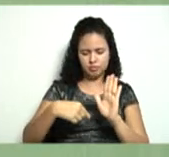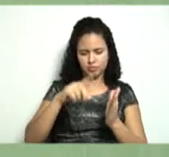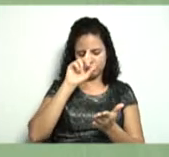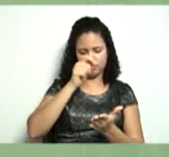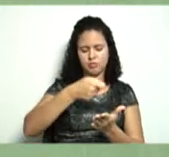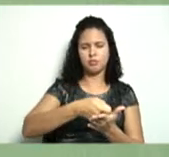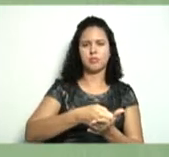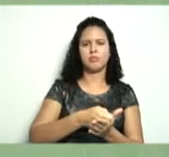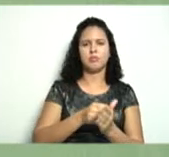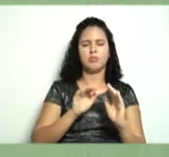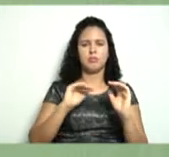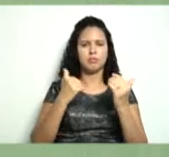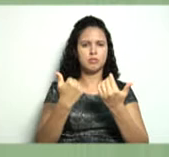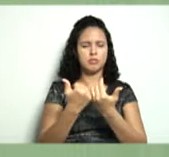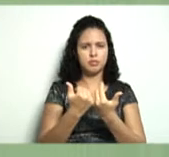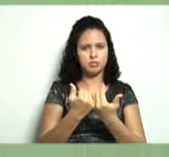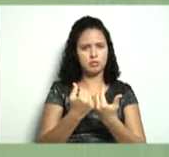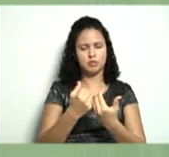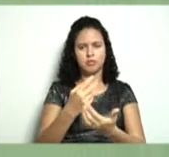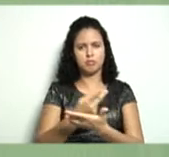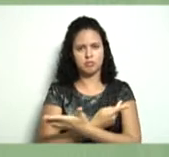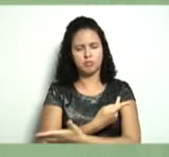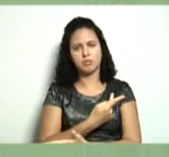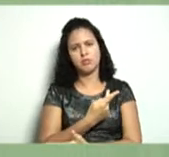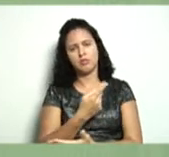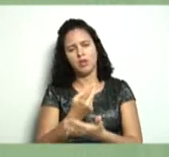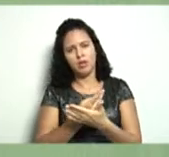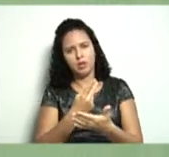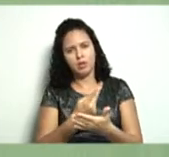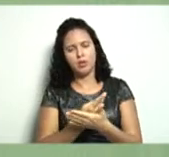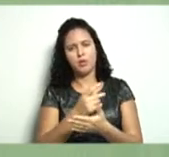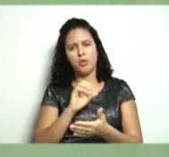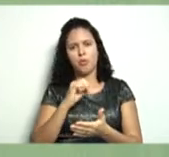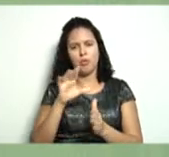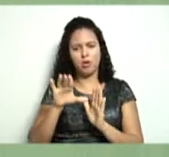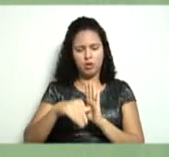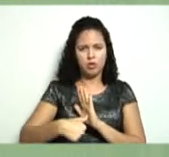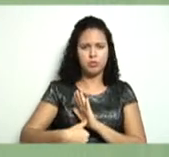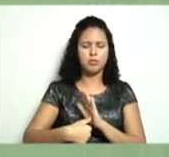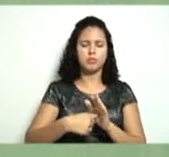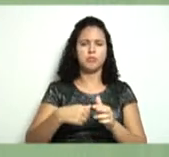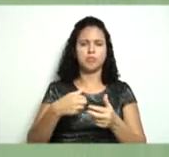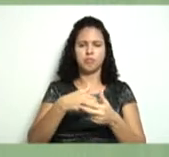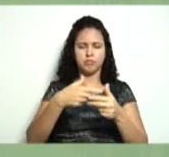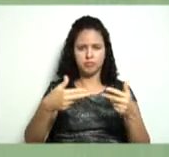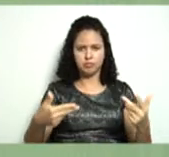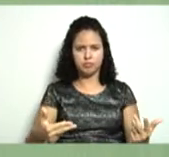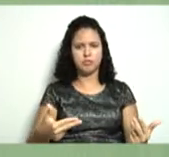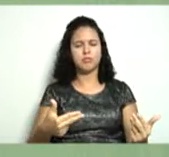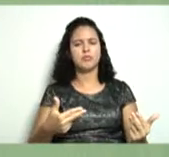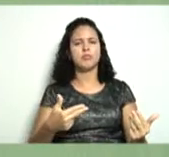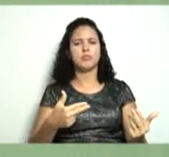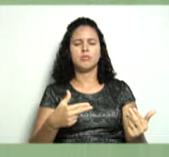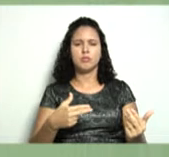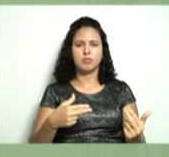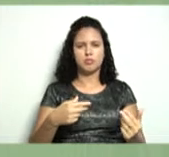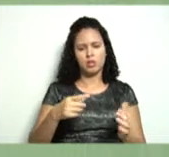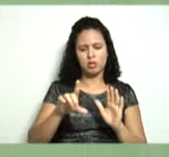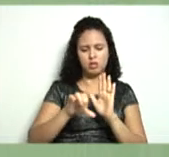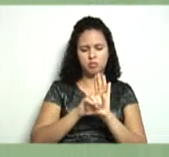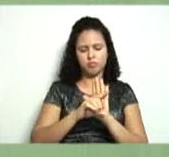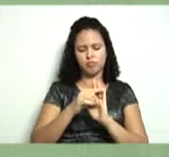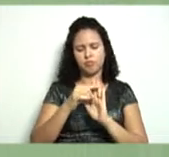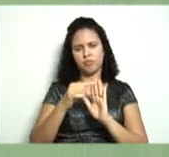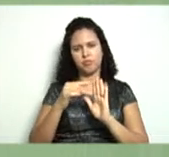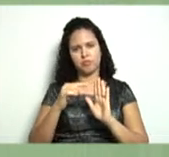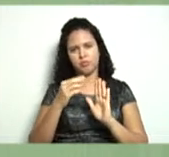Geral decorrentes de erro, dolo, fraude ou simulação, ou tomadas com violação da lei ou